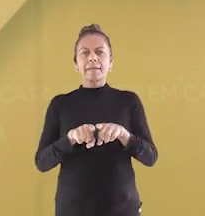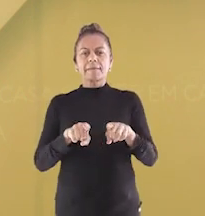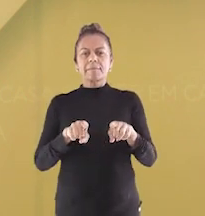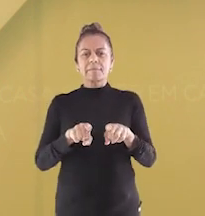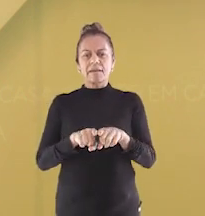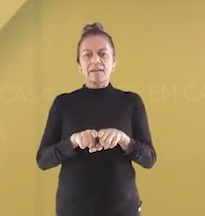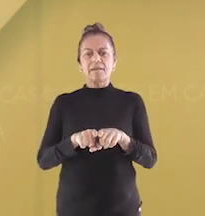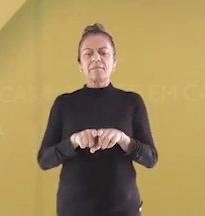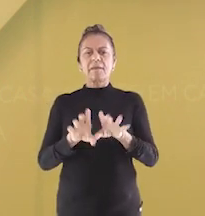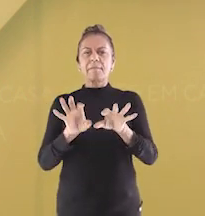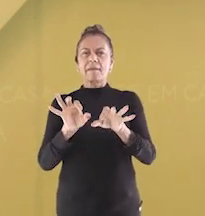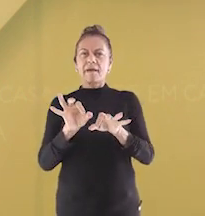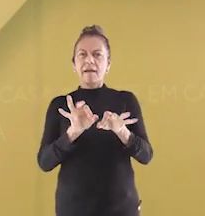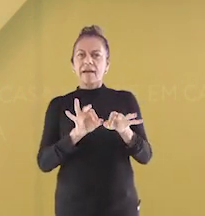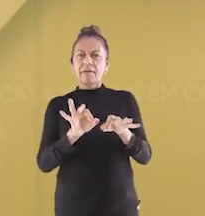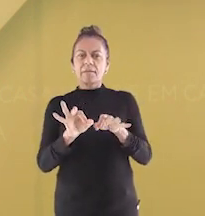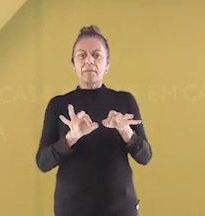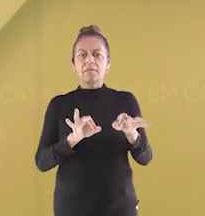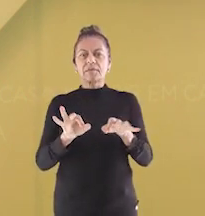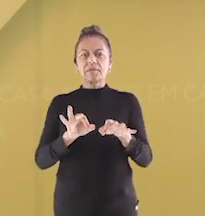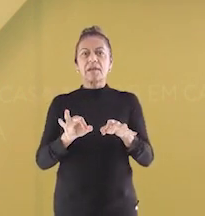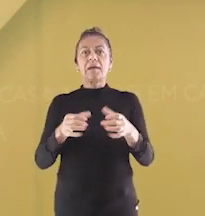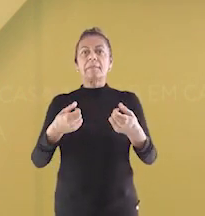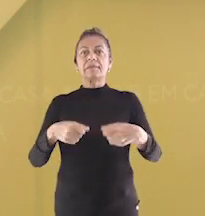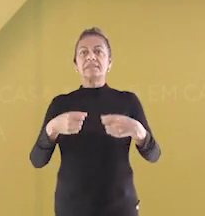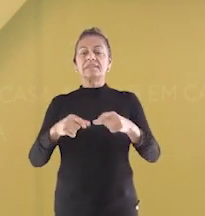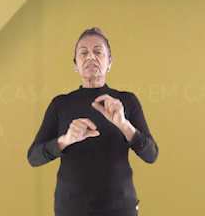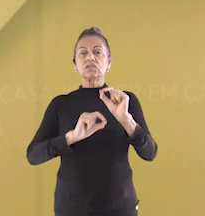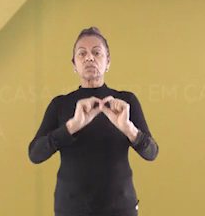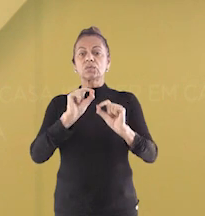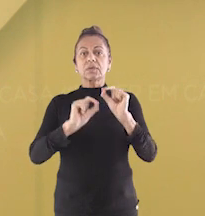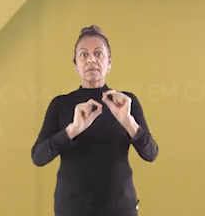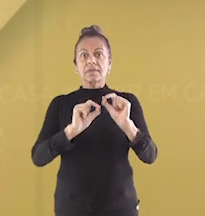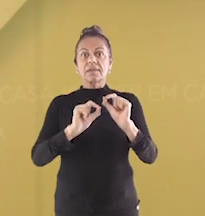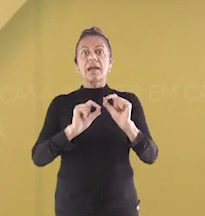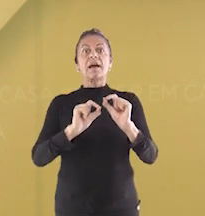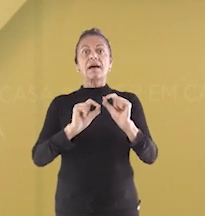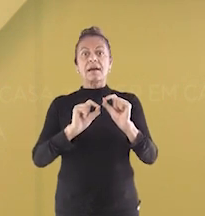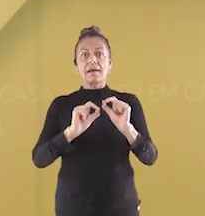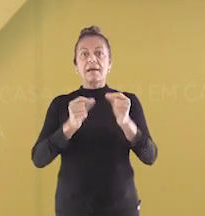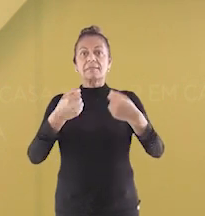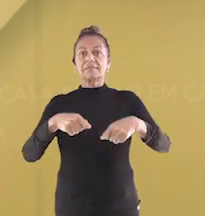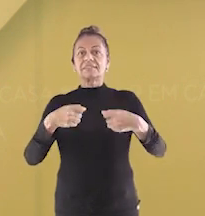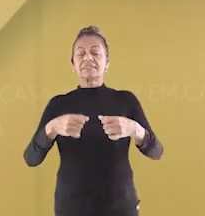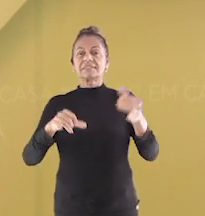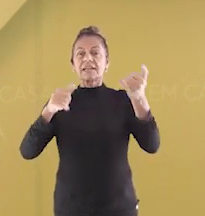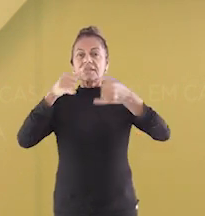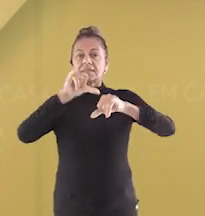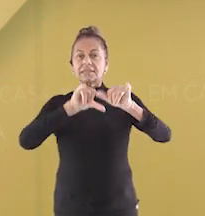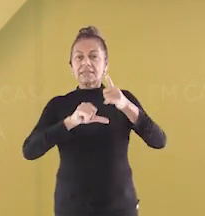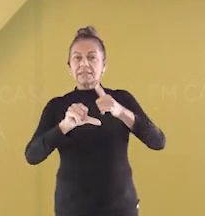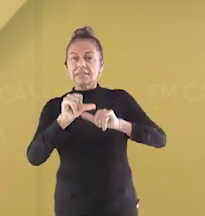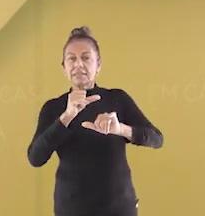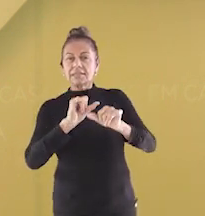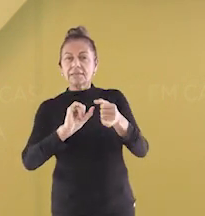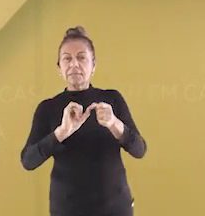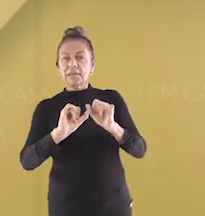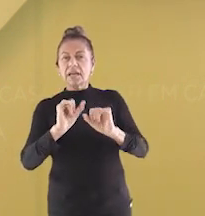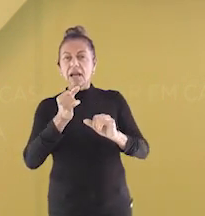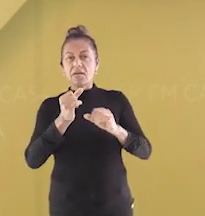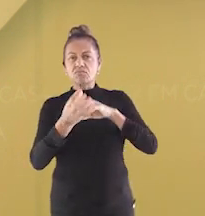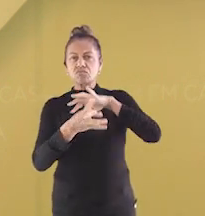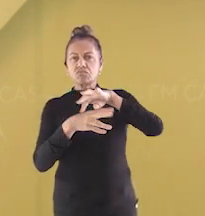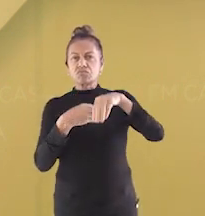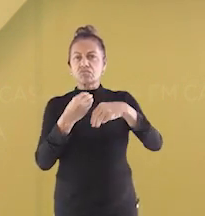expelir lava, nós vamos precisar provocar uma reação química. Anote aí que para isso nós vamos